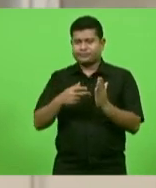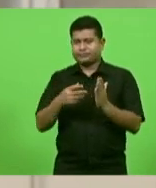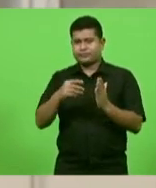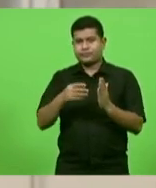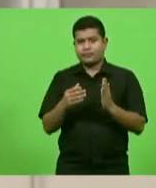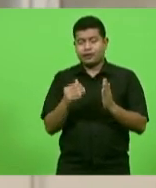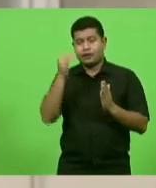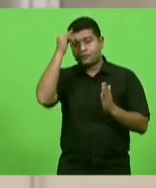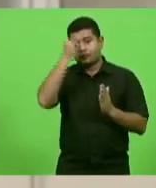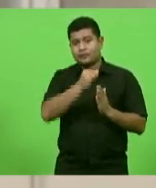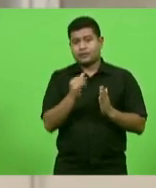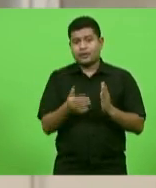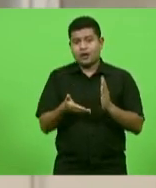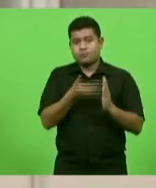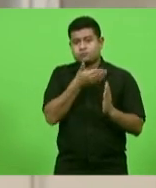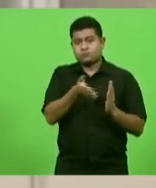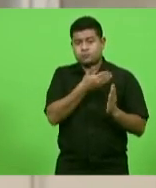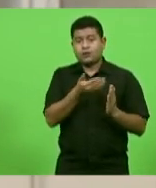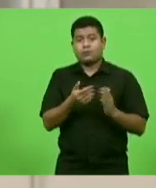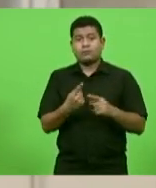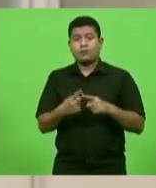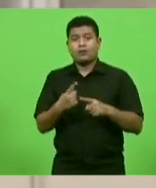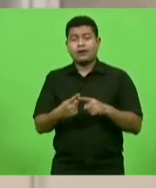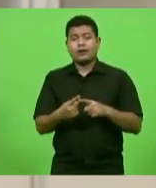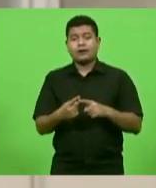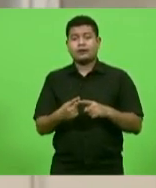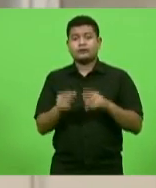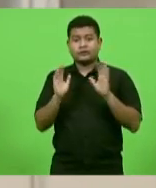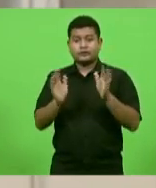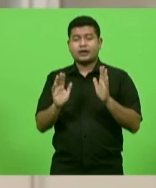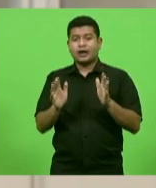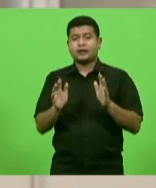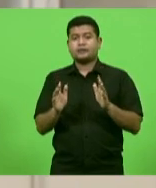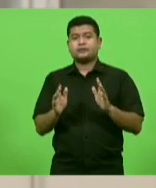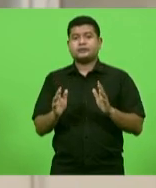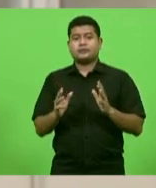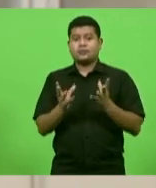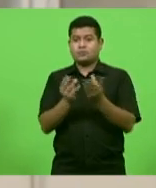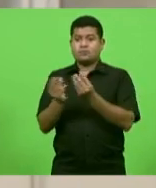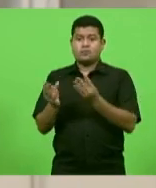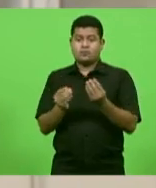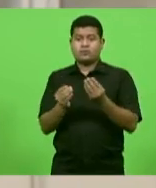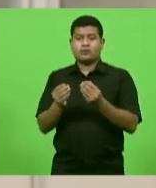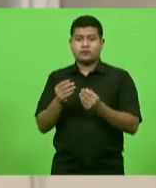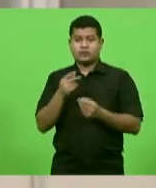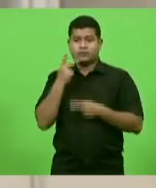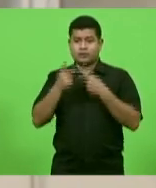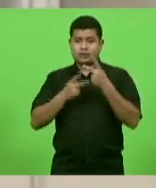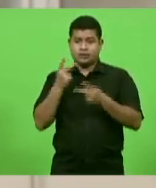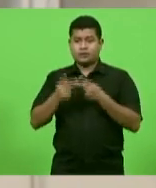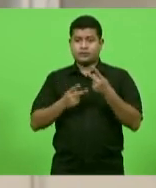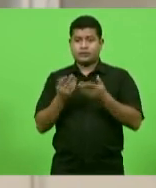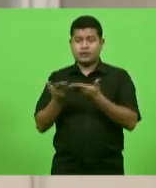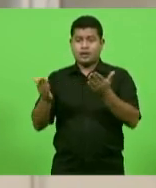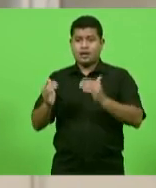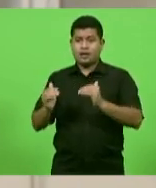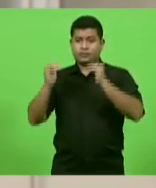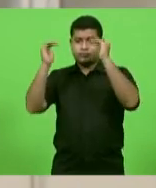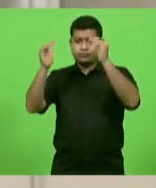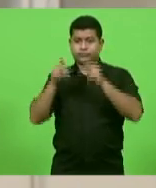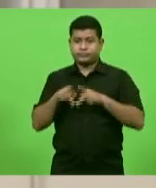a leitura desse de sentença porque ele já foi reproduzido pela